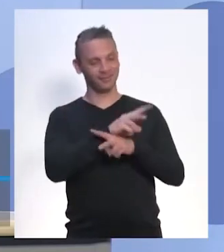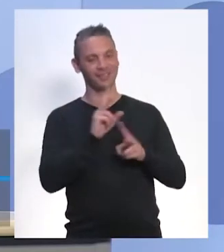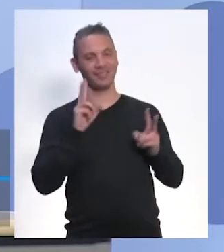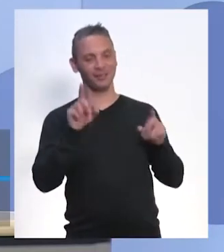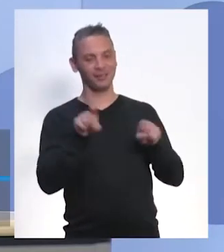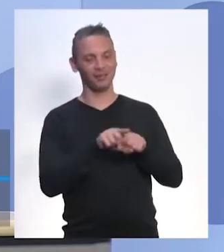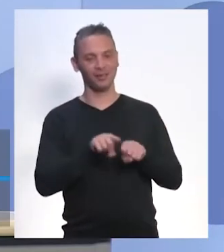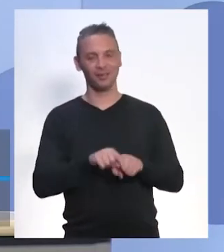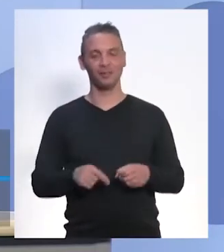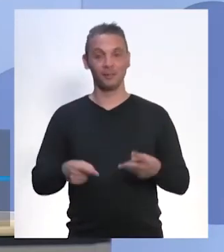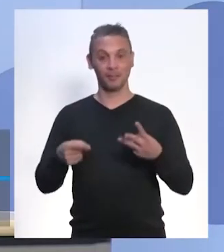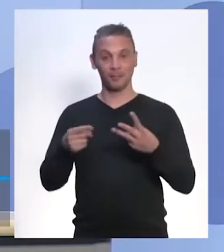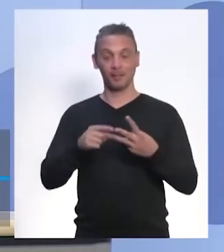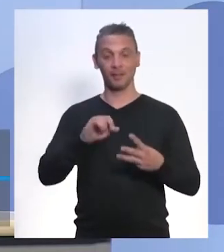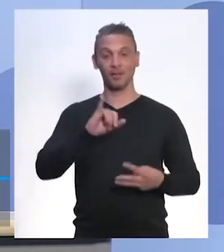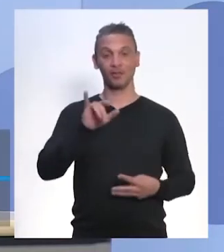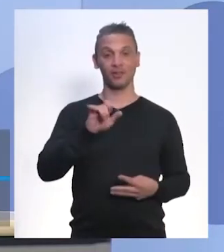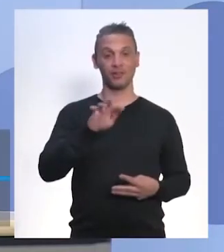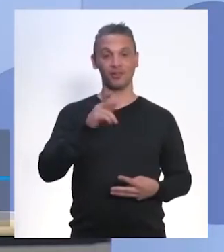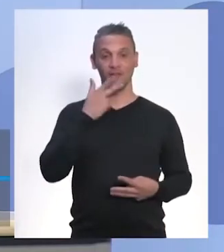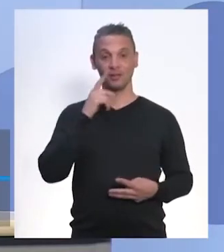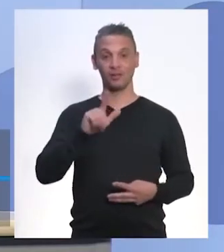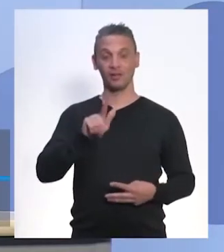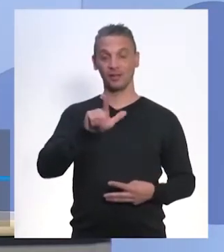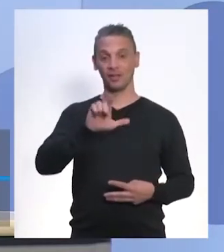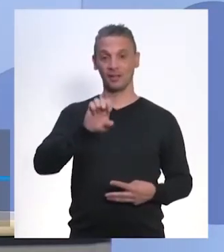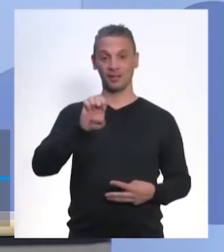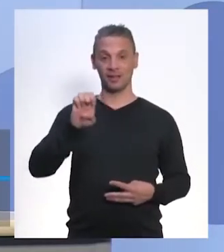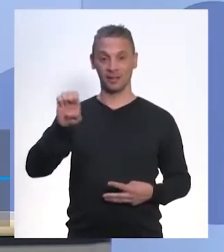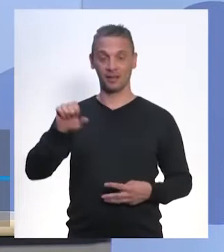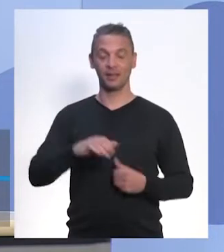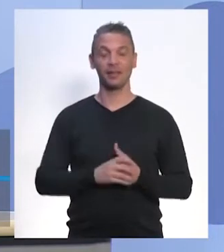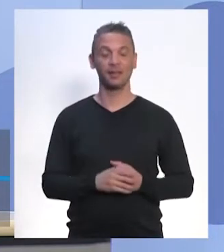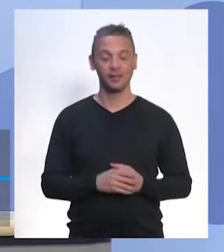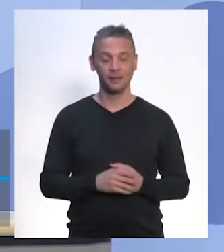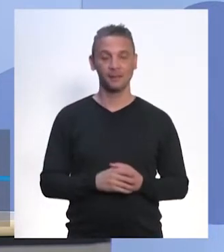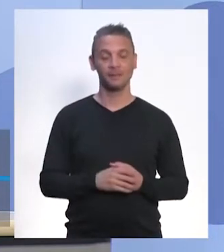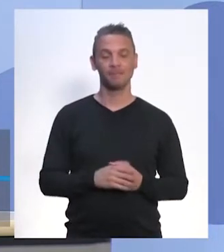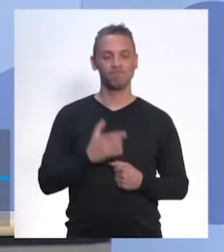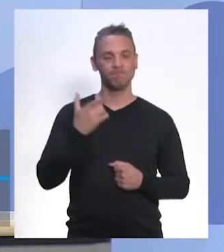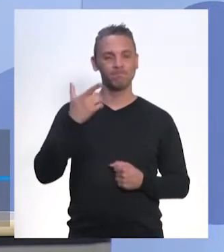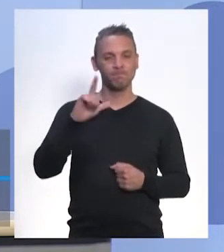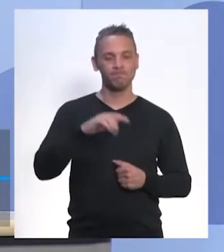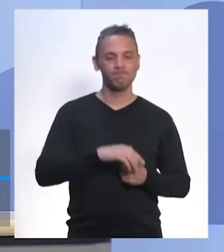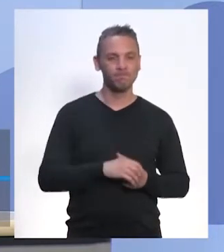filme. O Jefferson lembrou do Glee, legal.